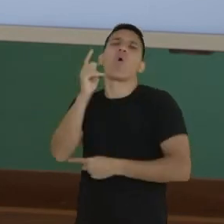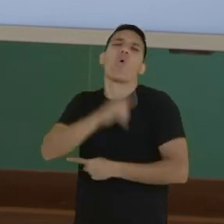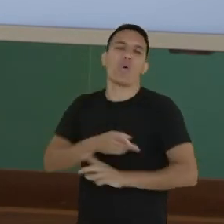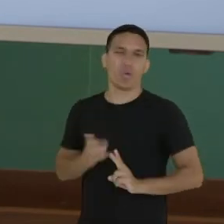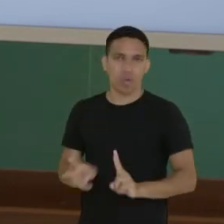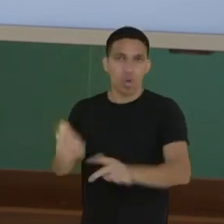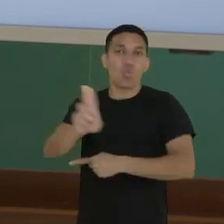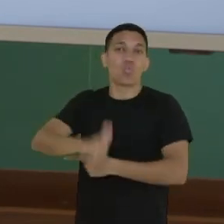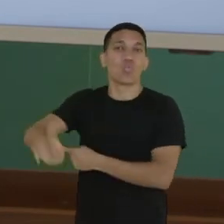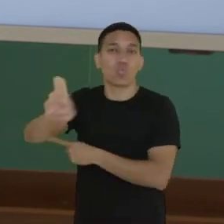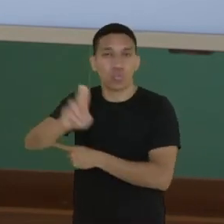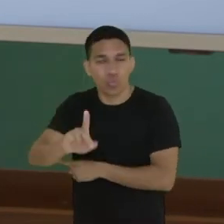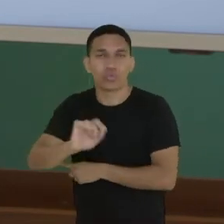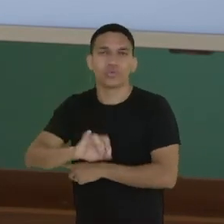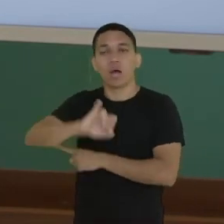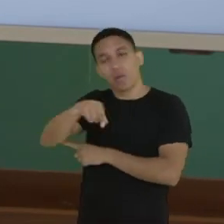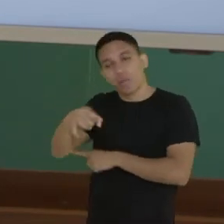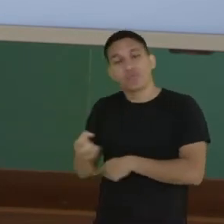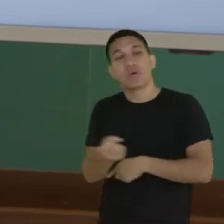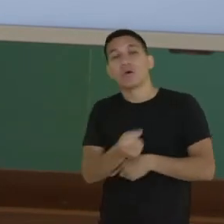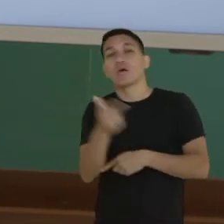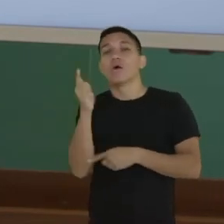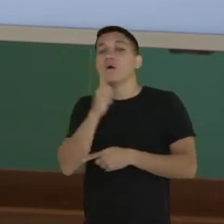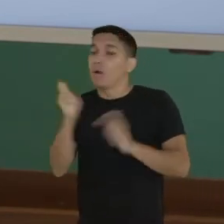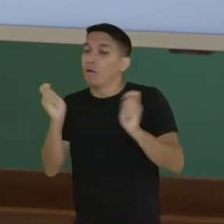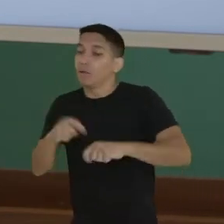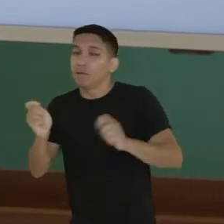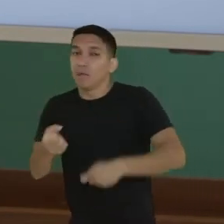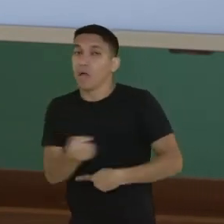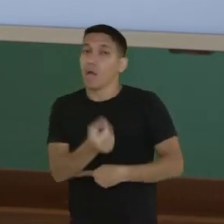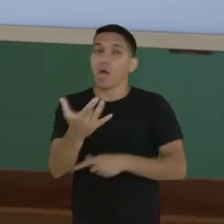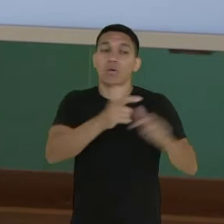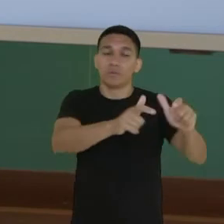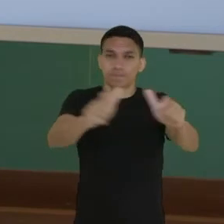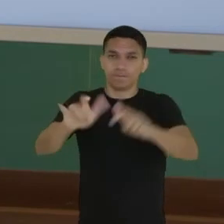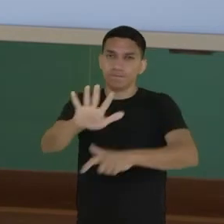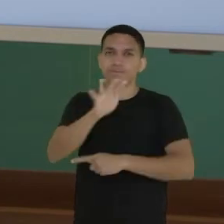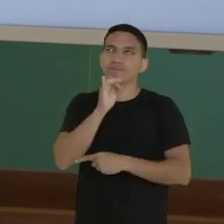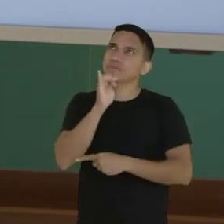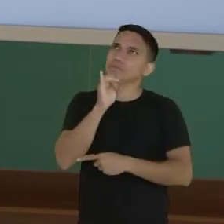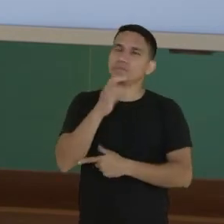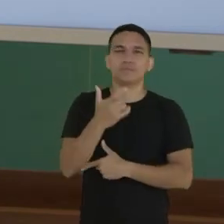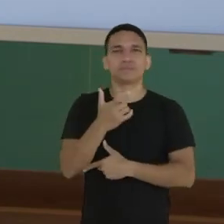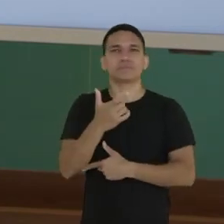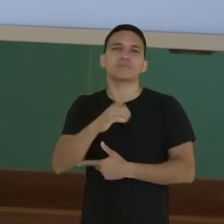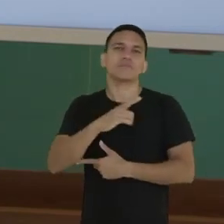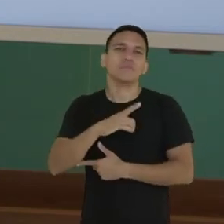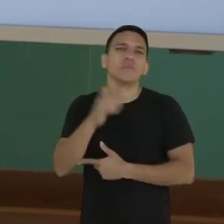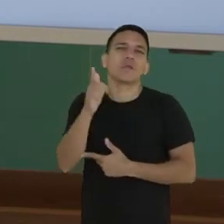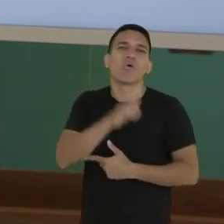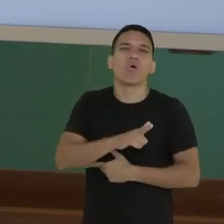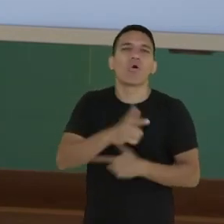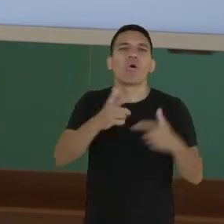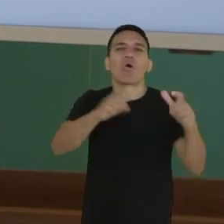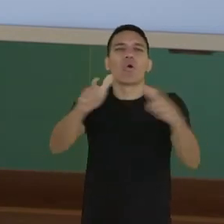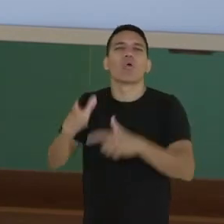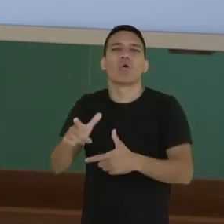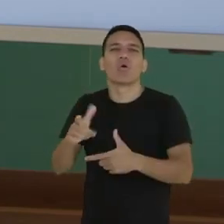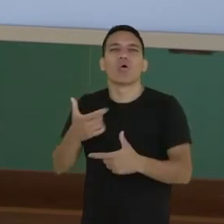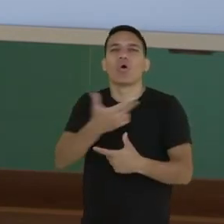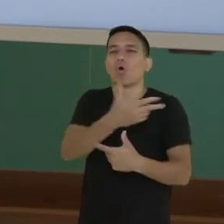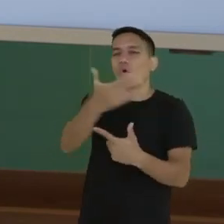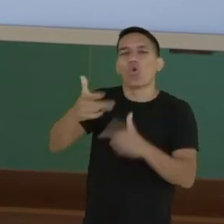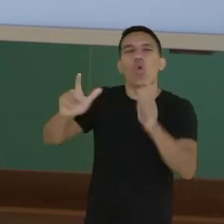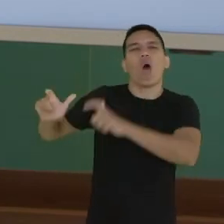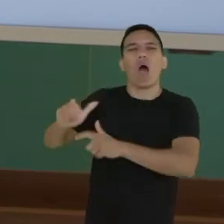utilizar, aproveitando alguma potencialidade de uma região. Né? Por exemplo, nós temos aí Ortigueira, Telêmaco Borba, que tem uma